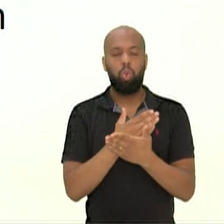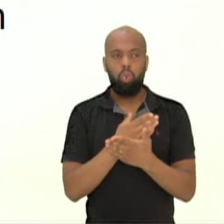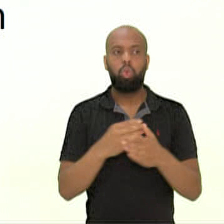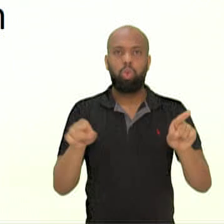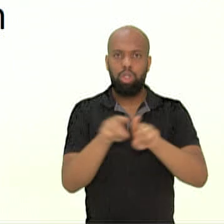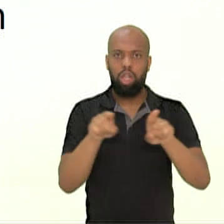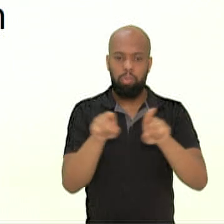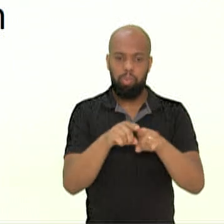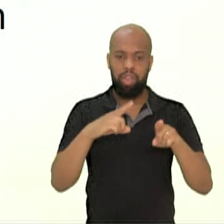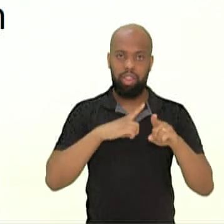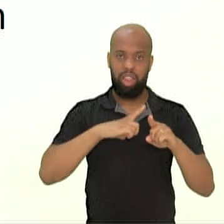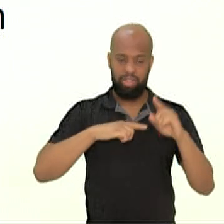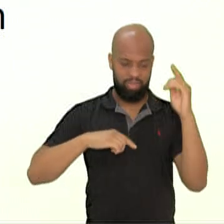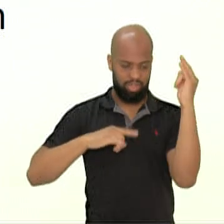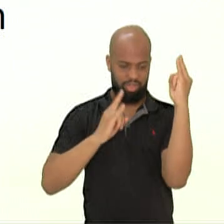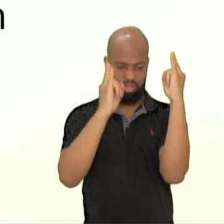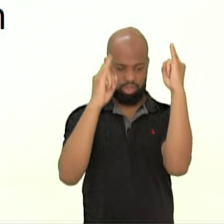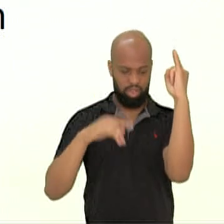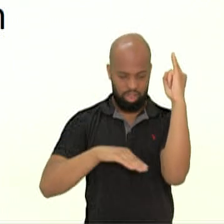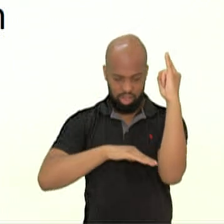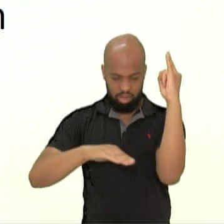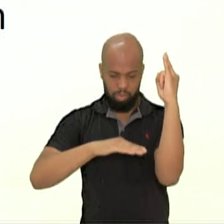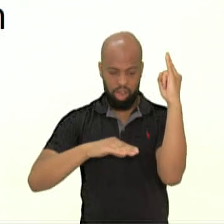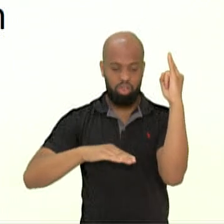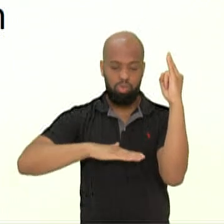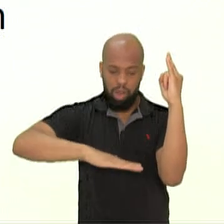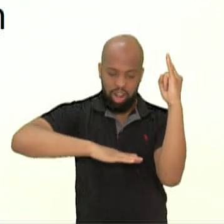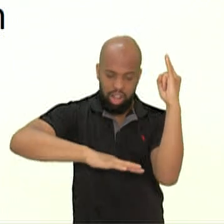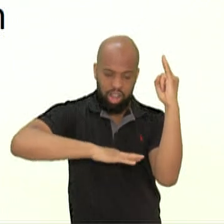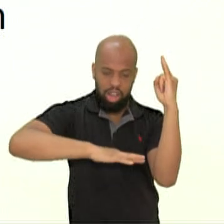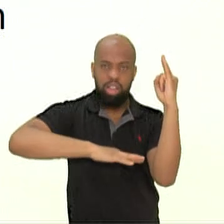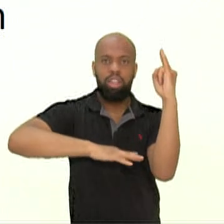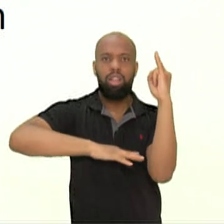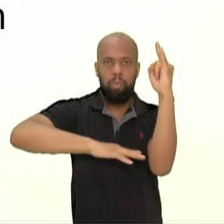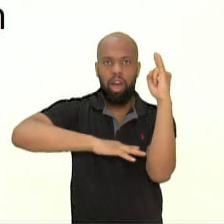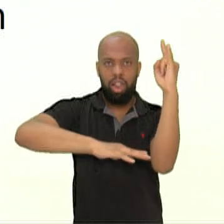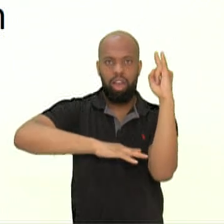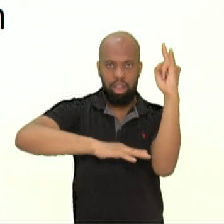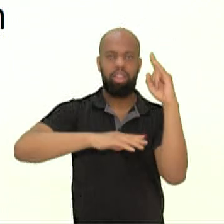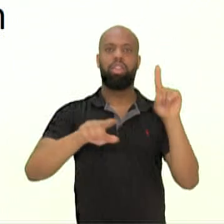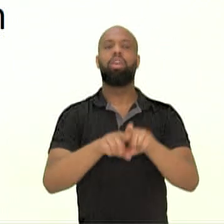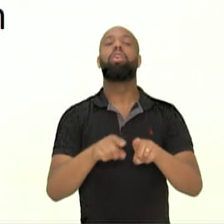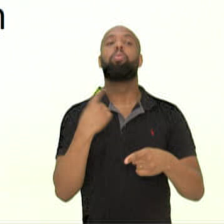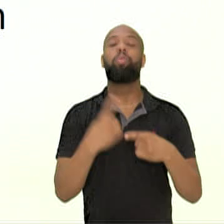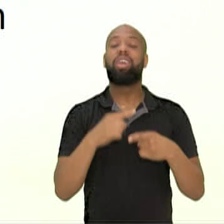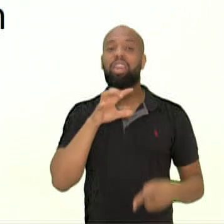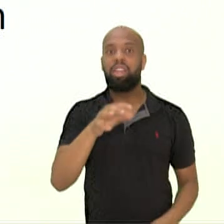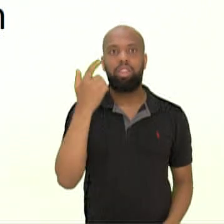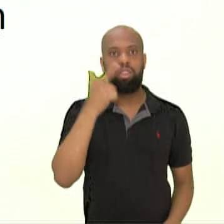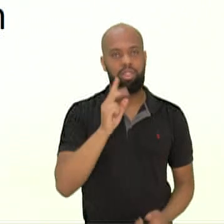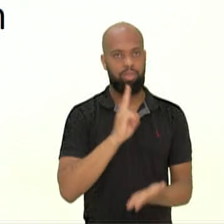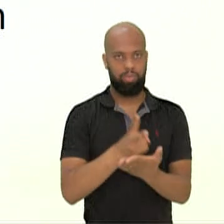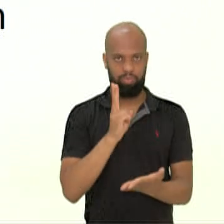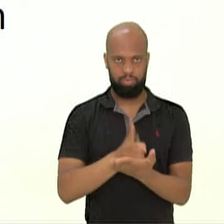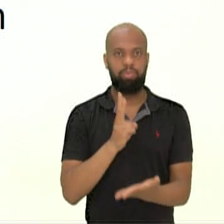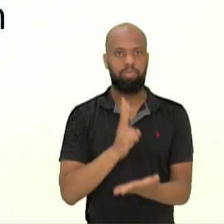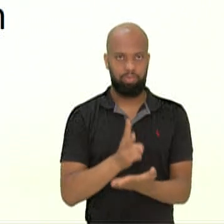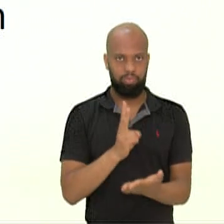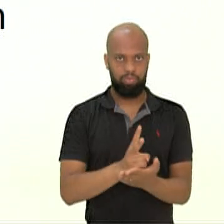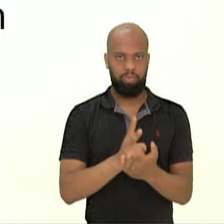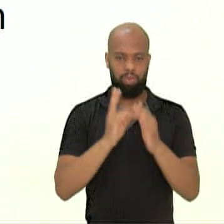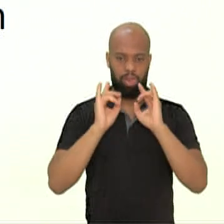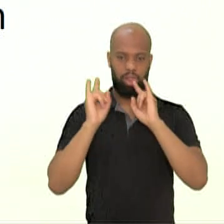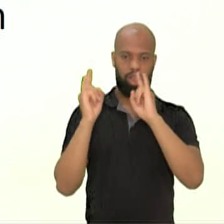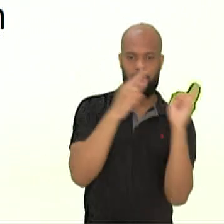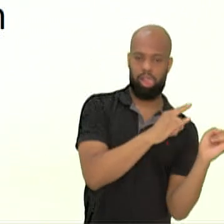eles vão estar balançando justamente para que você mantenha a integridade do prédio, ok? Vamos ali então. Ressonância elétrica.